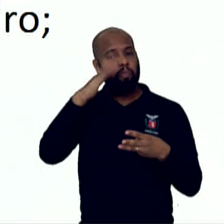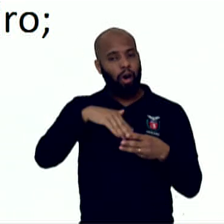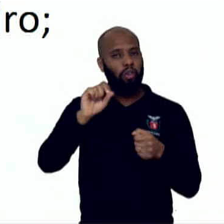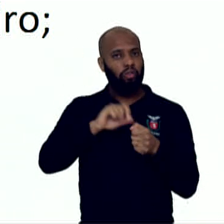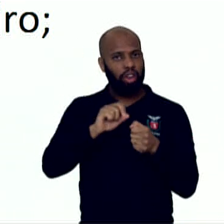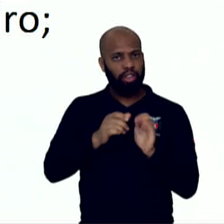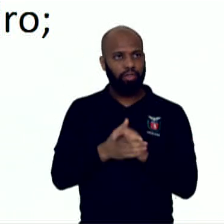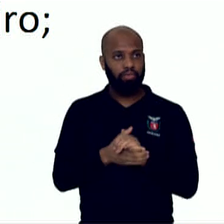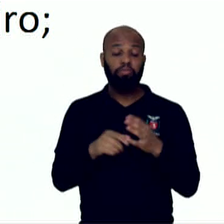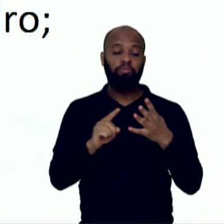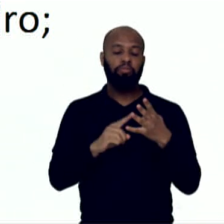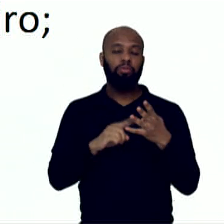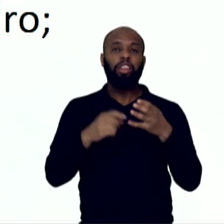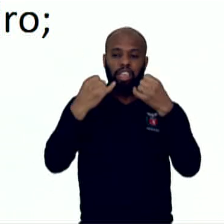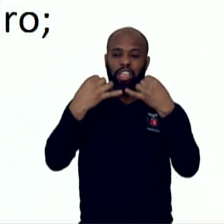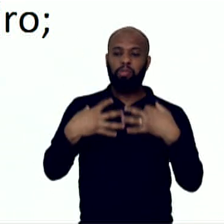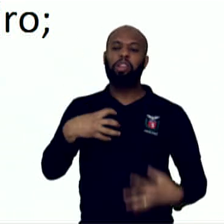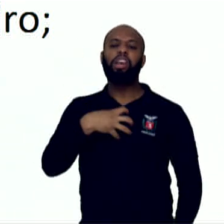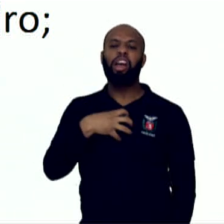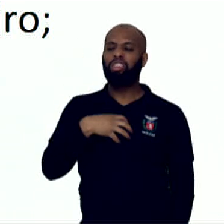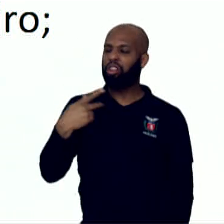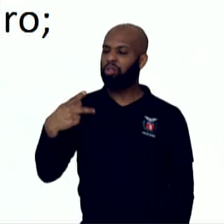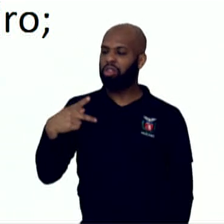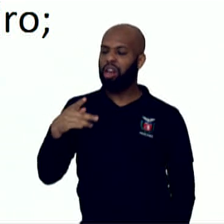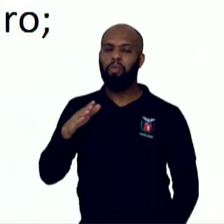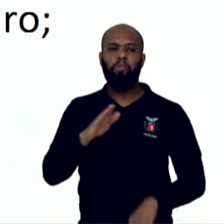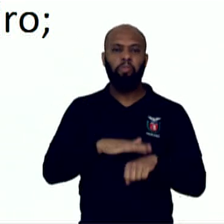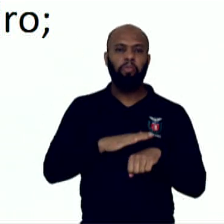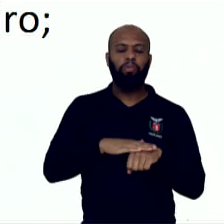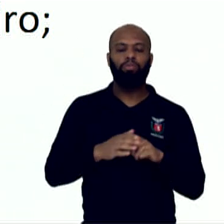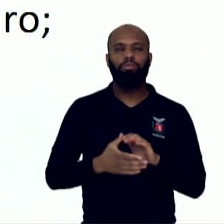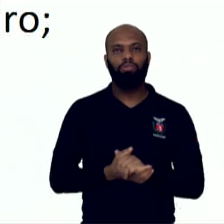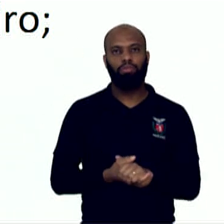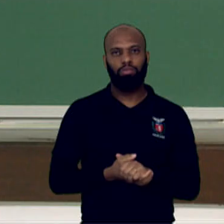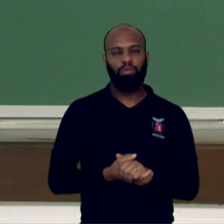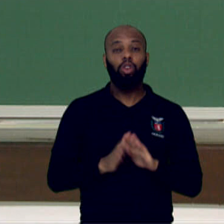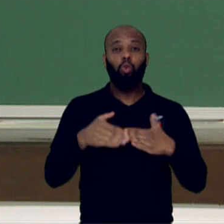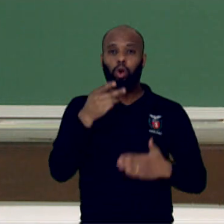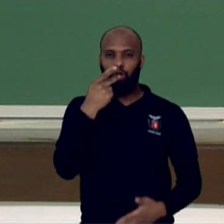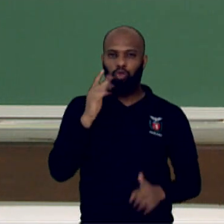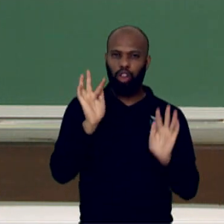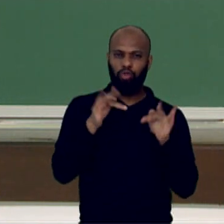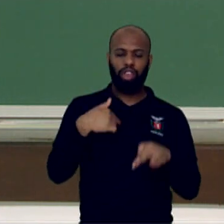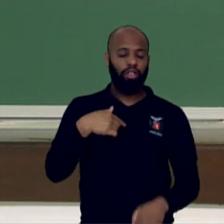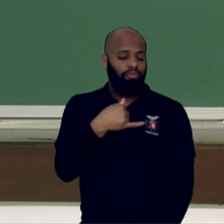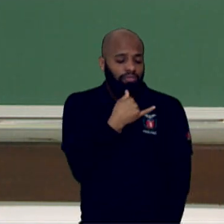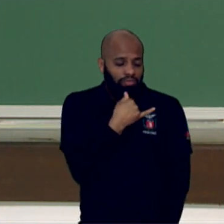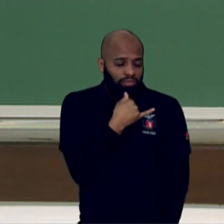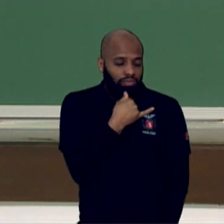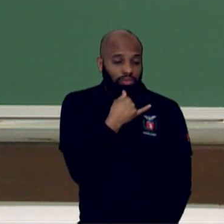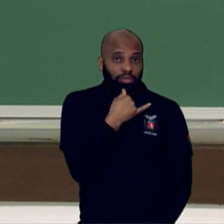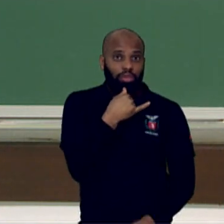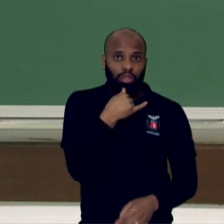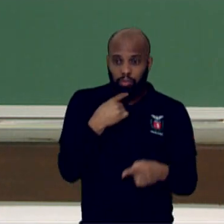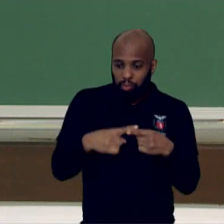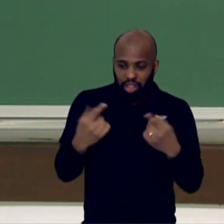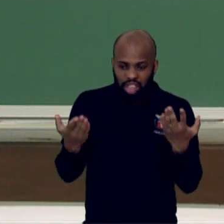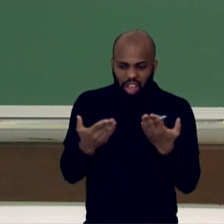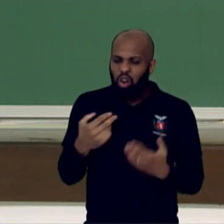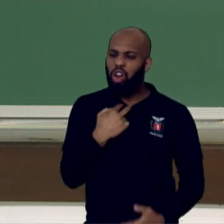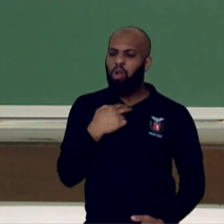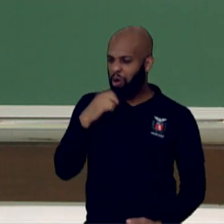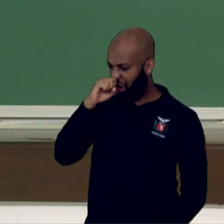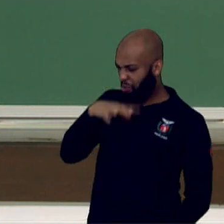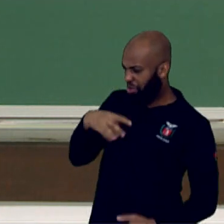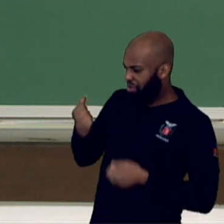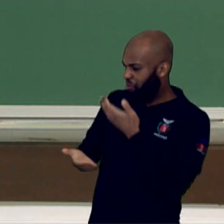ou justificar-se pelo seu modo de agir. Então, quando ele fala ali no final, eu estou triste, mas é porque agora não posso